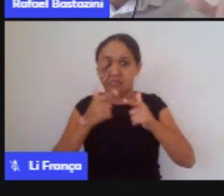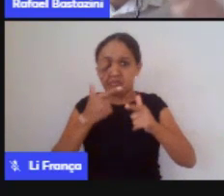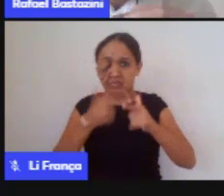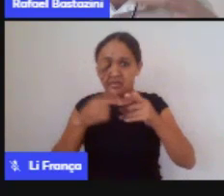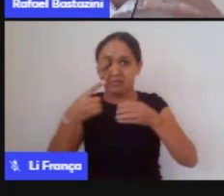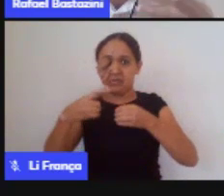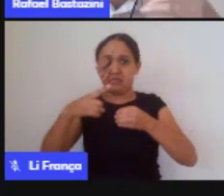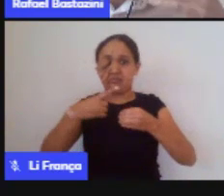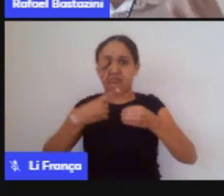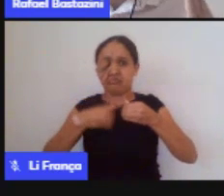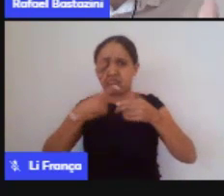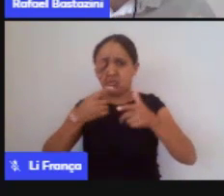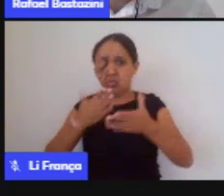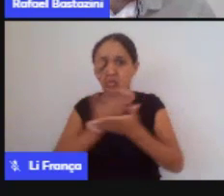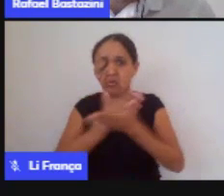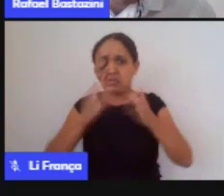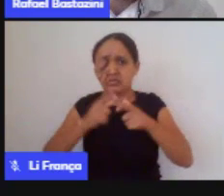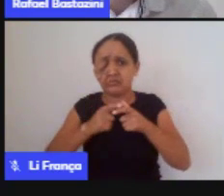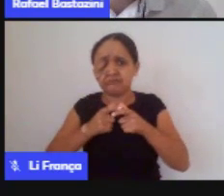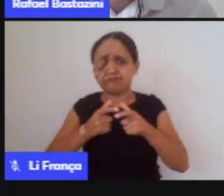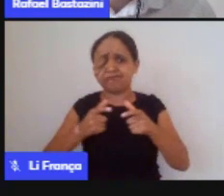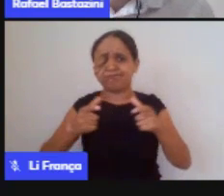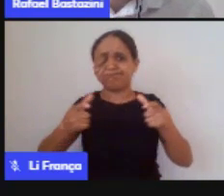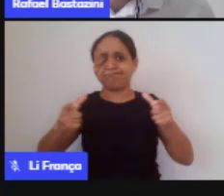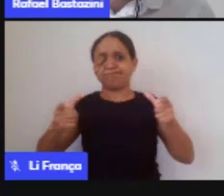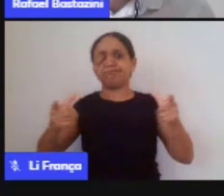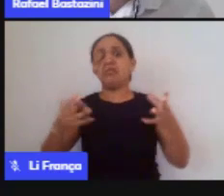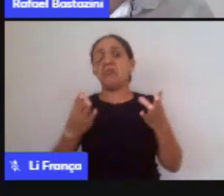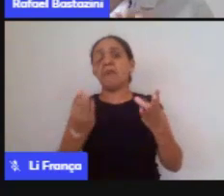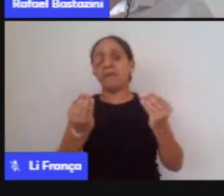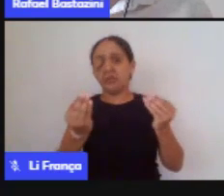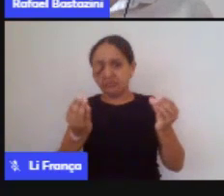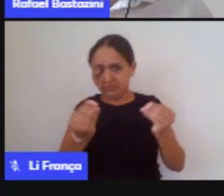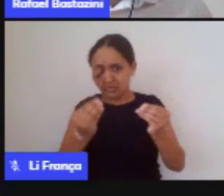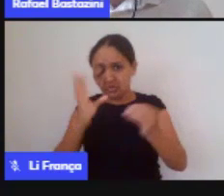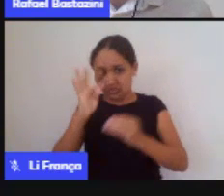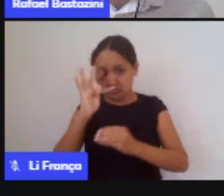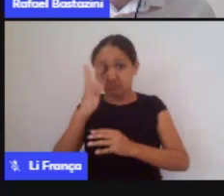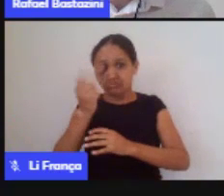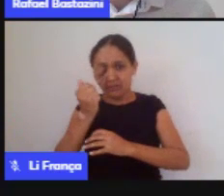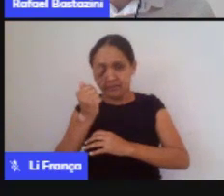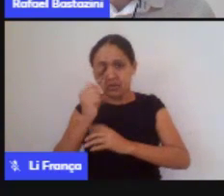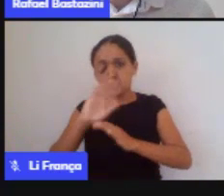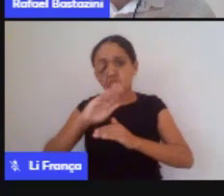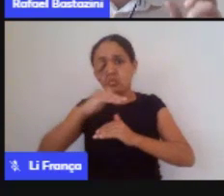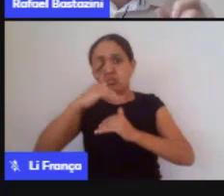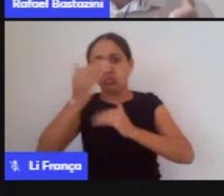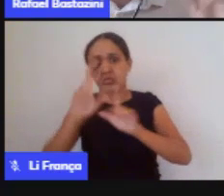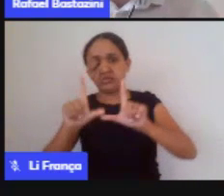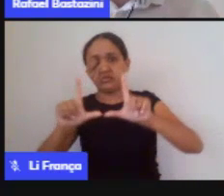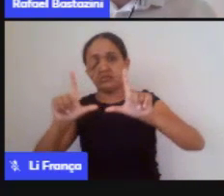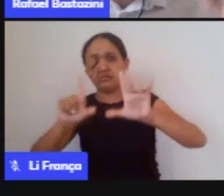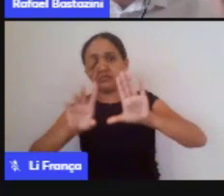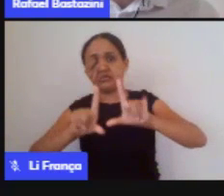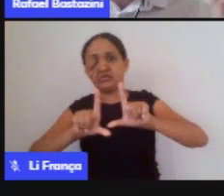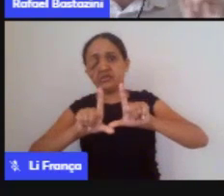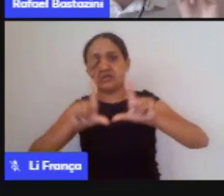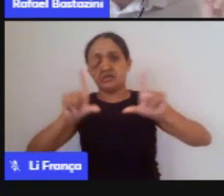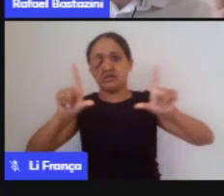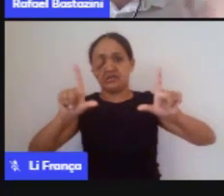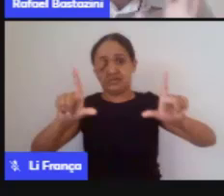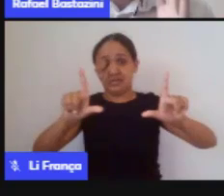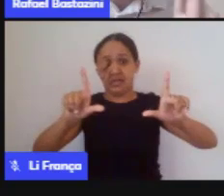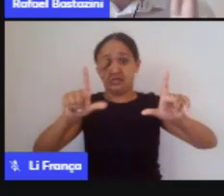se expandir de maneira significativa nesse período. No próximo slide agora,